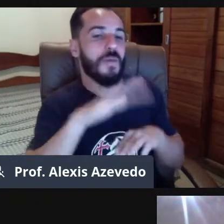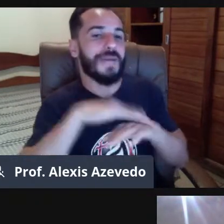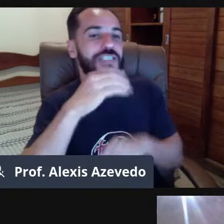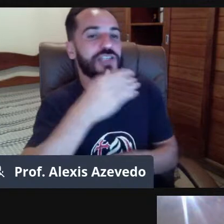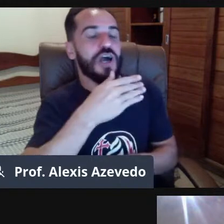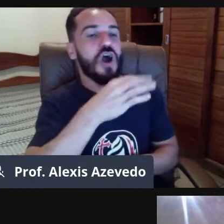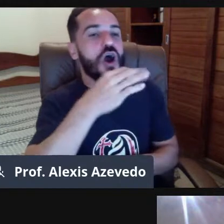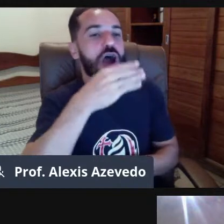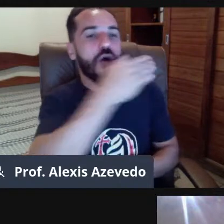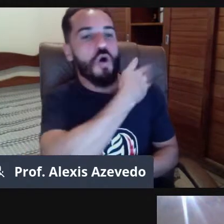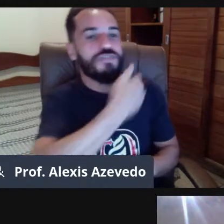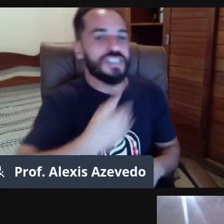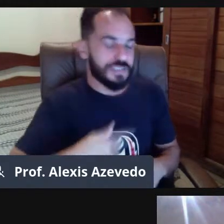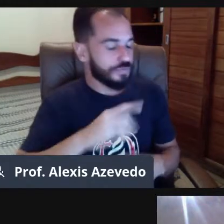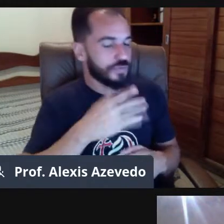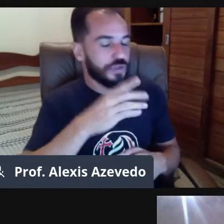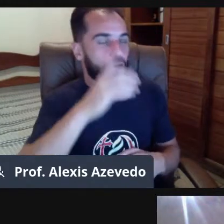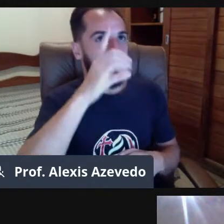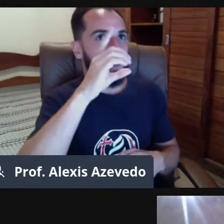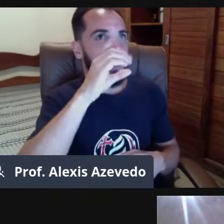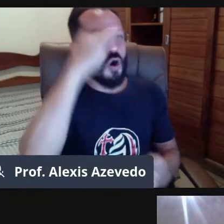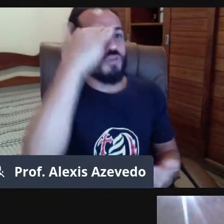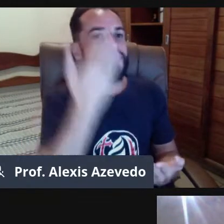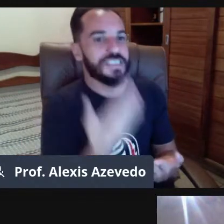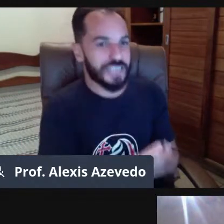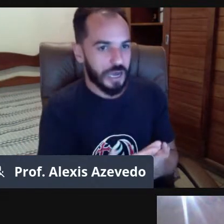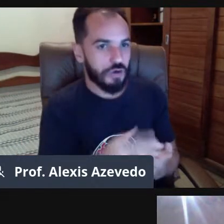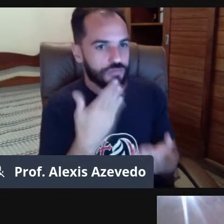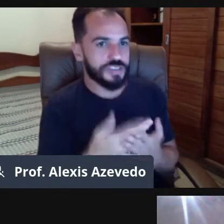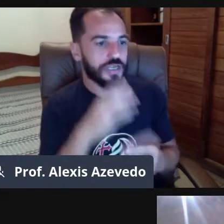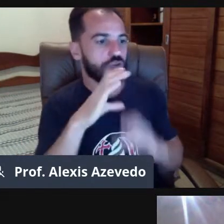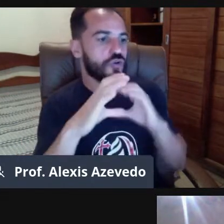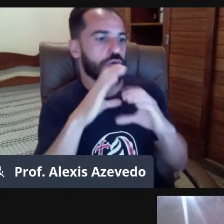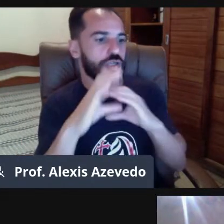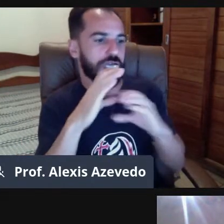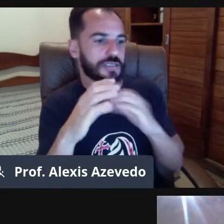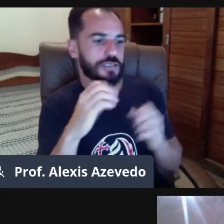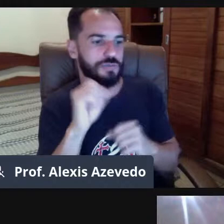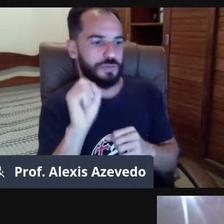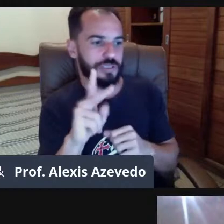ela abarca outros campos. A gente tem